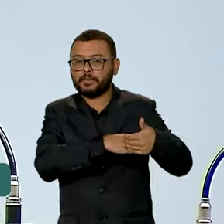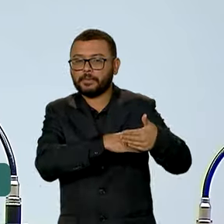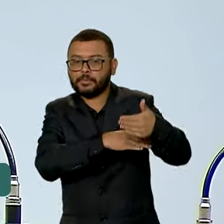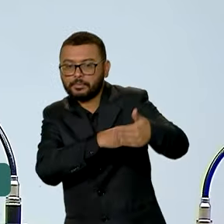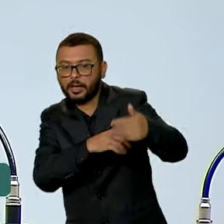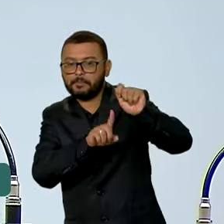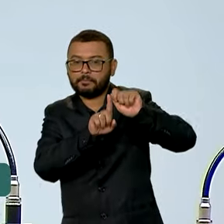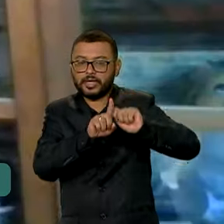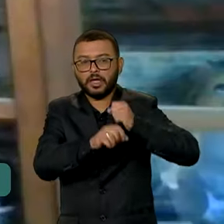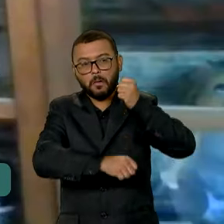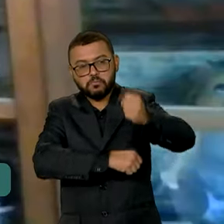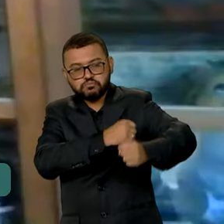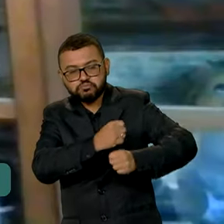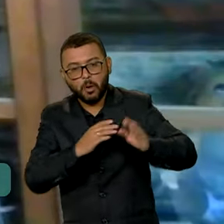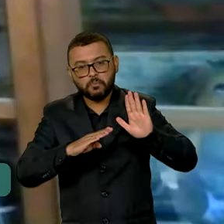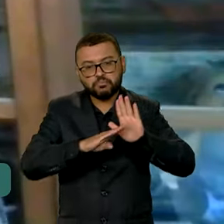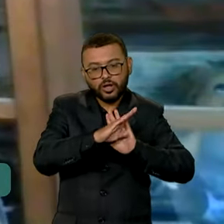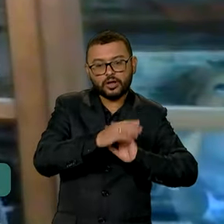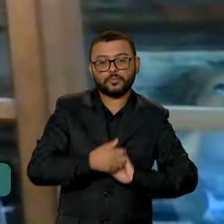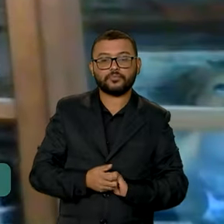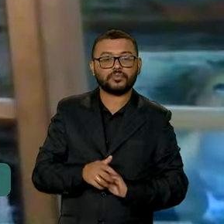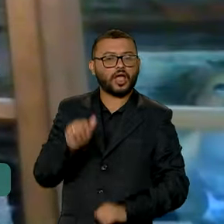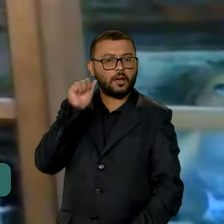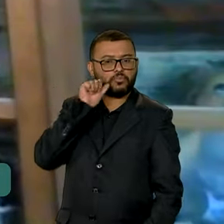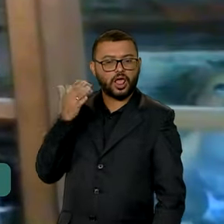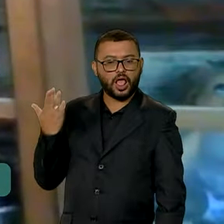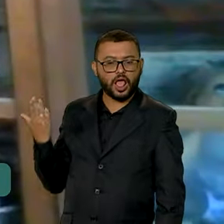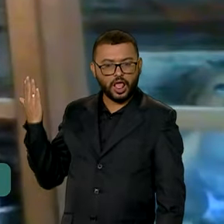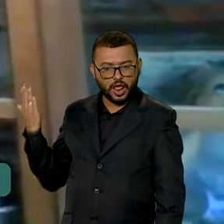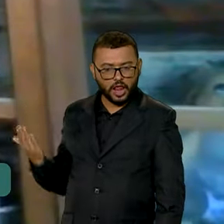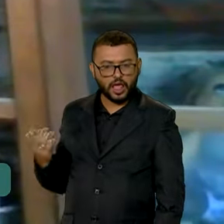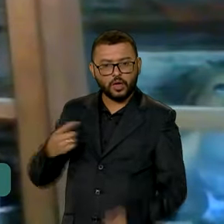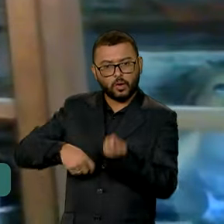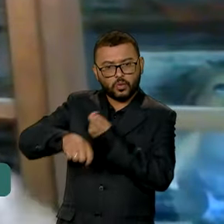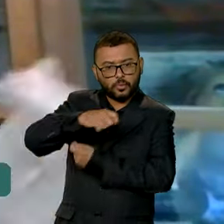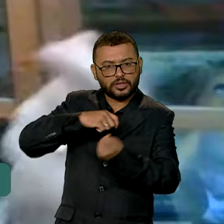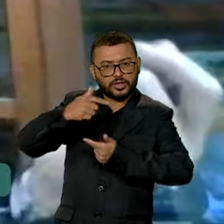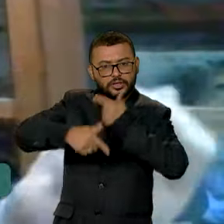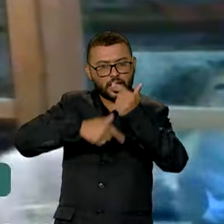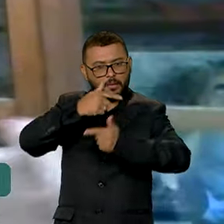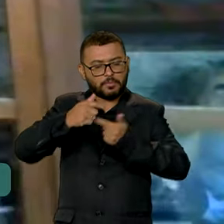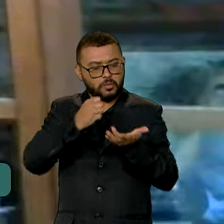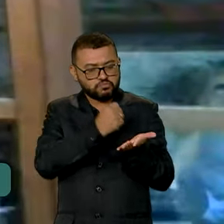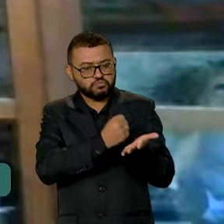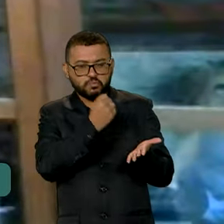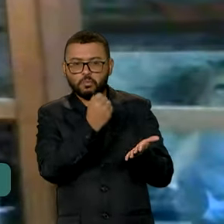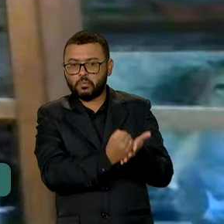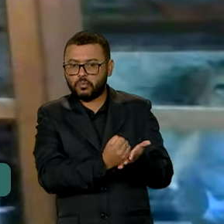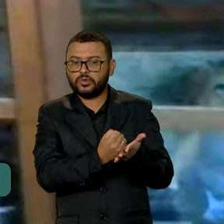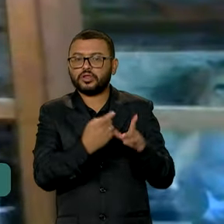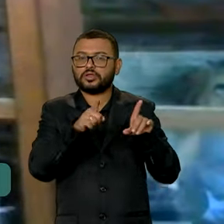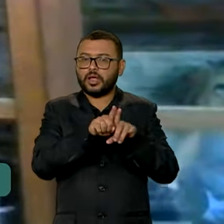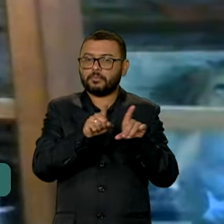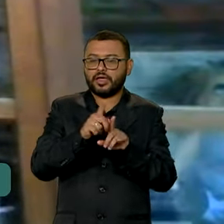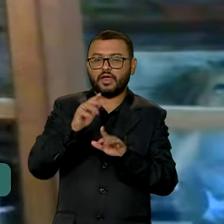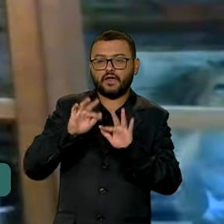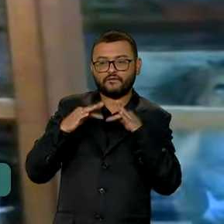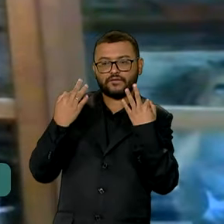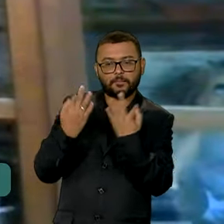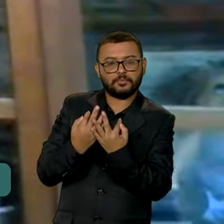e nos próximos anos. Para esta economista, o aumento no emprego com carteira assinada e o consumo das